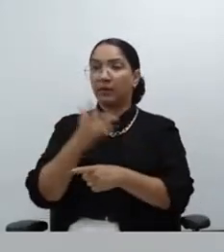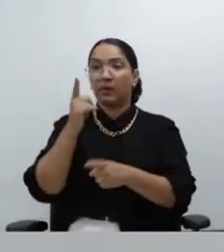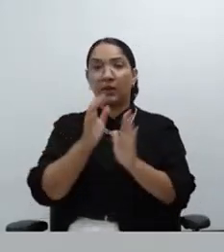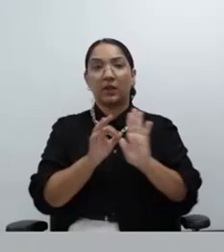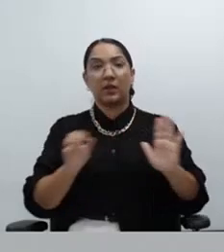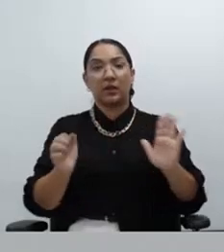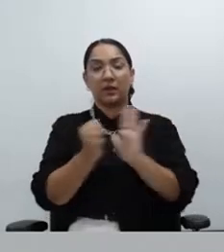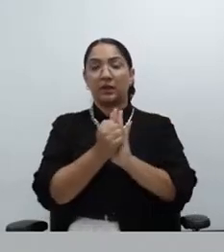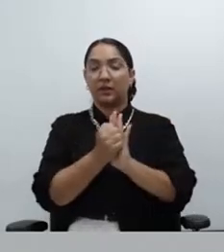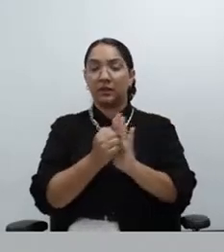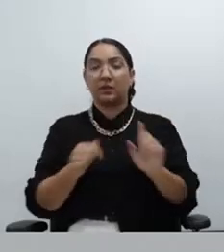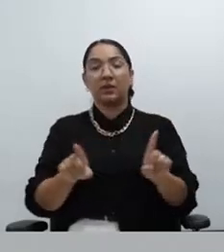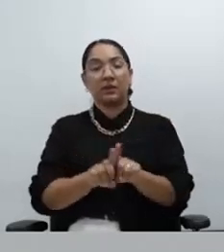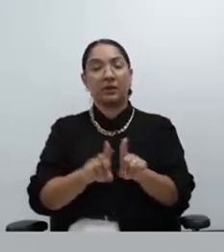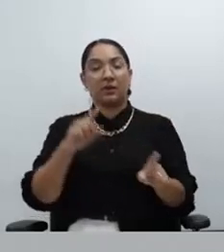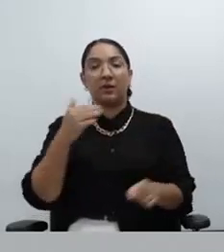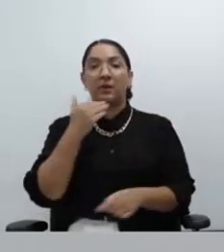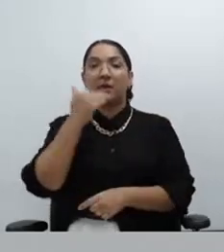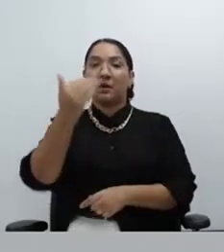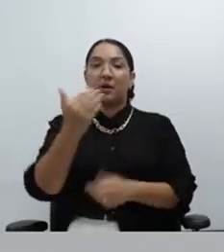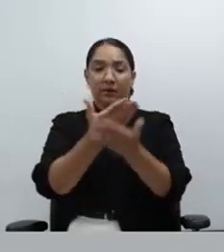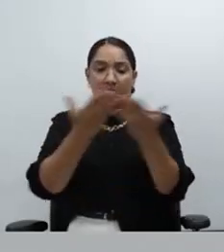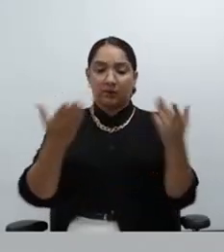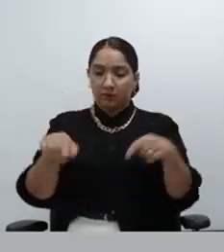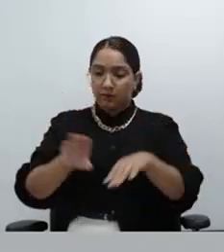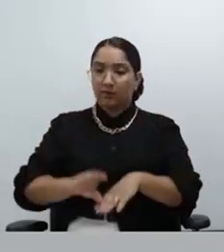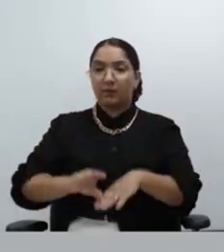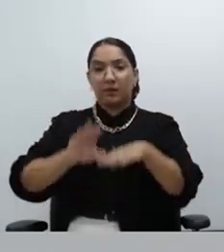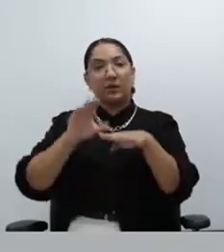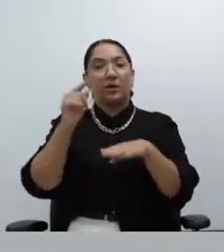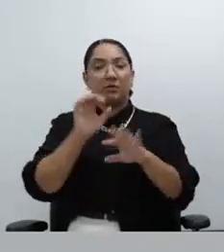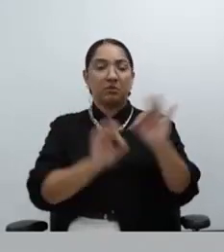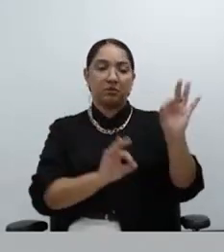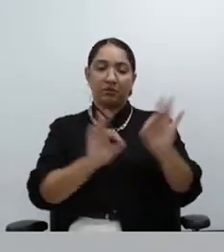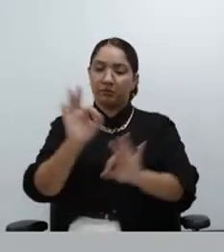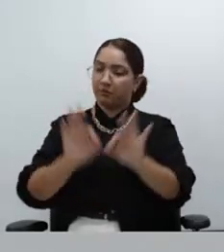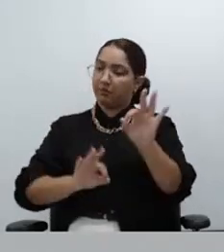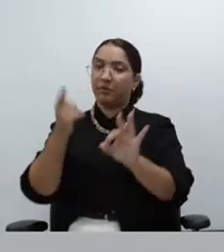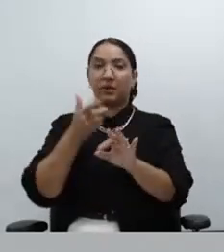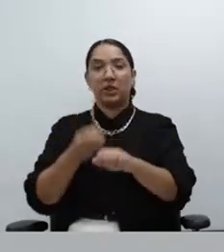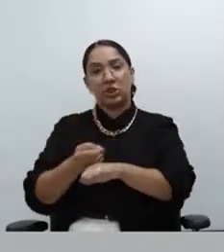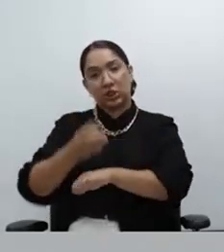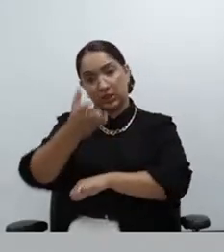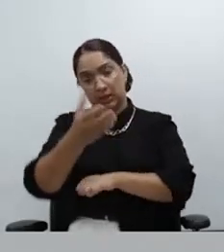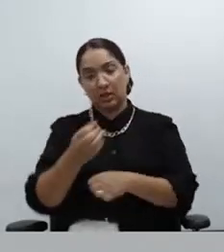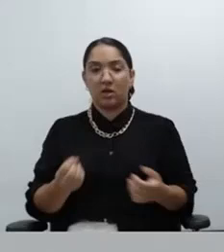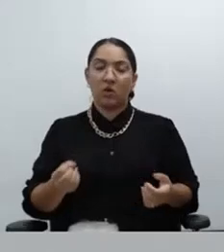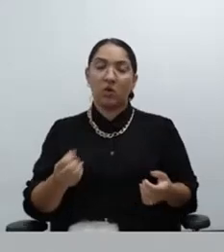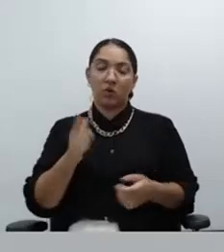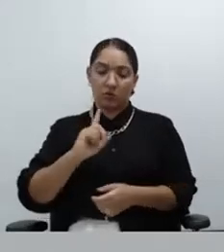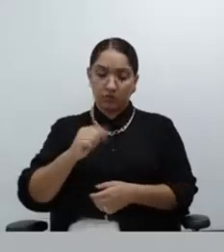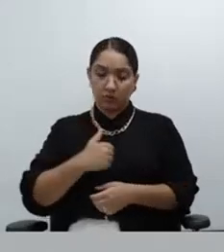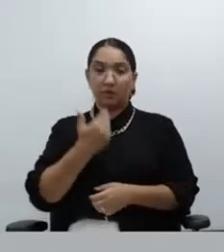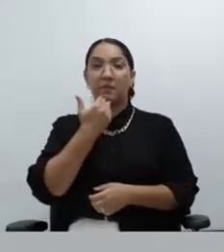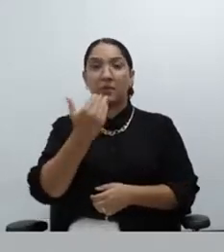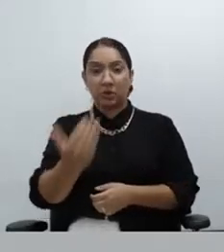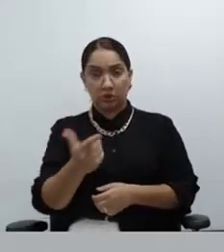nota do pedido aqui a esse colegiado da definição de uma indicação. Houve aqui o nosso